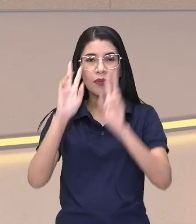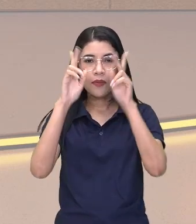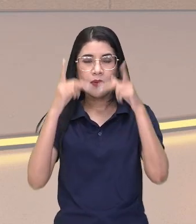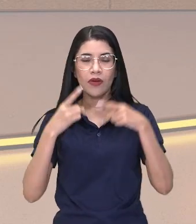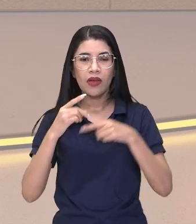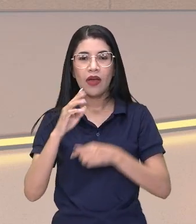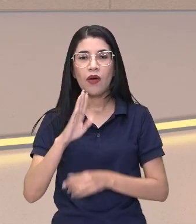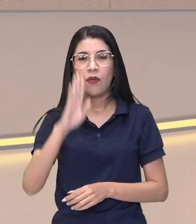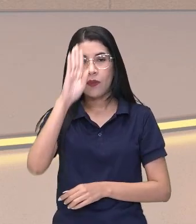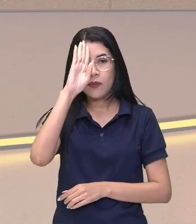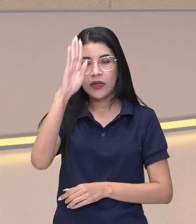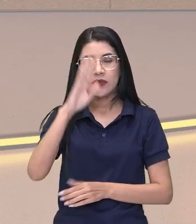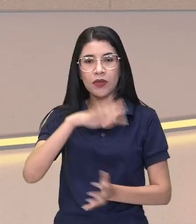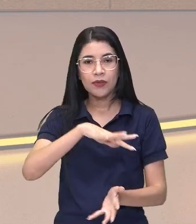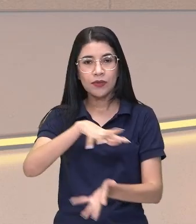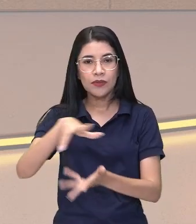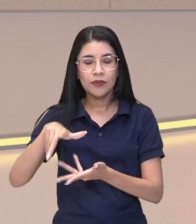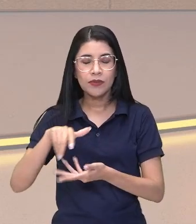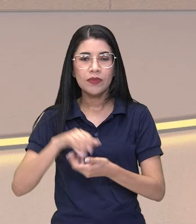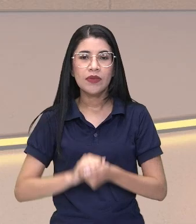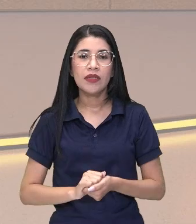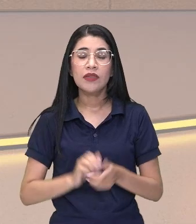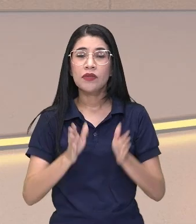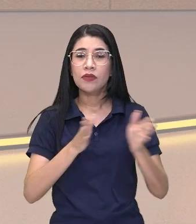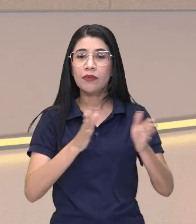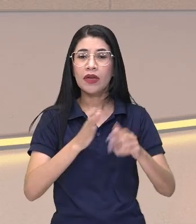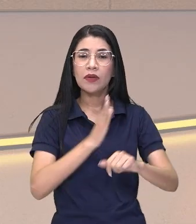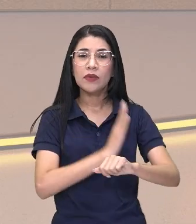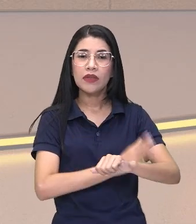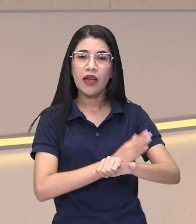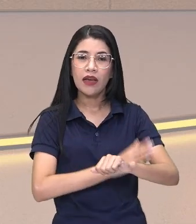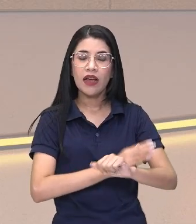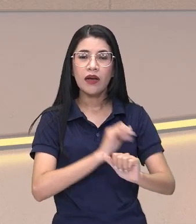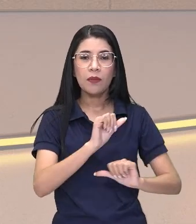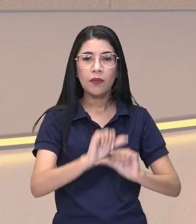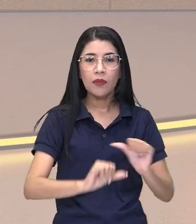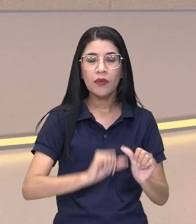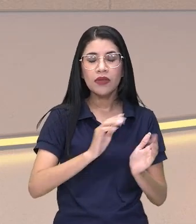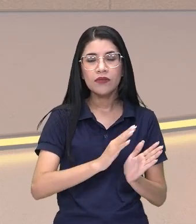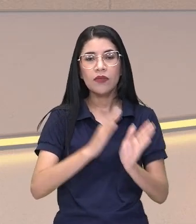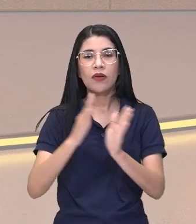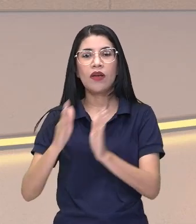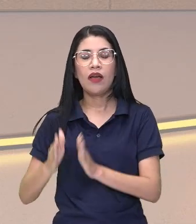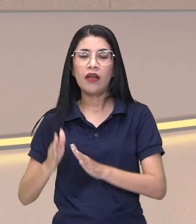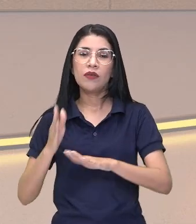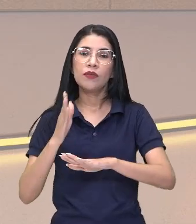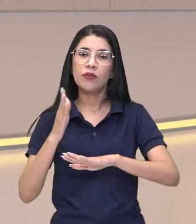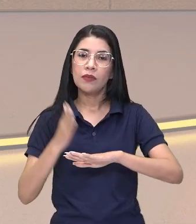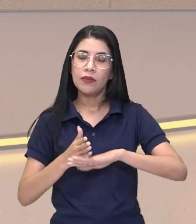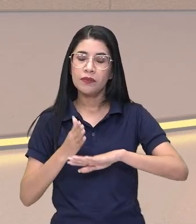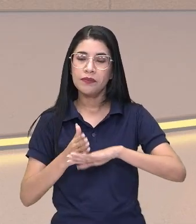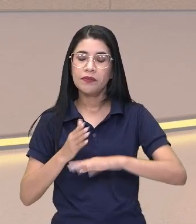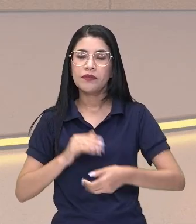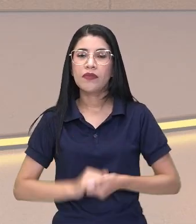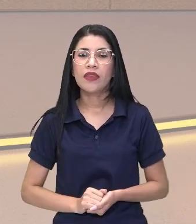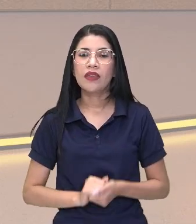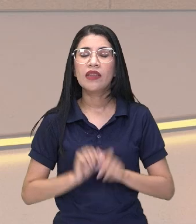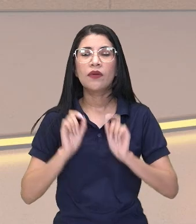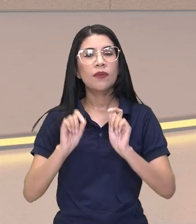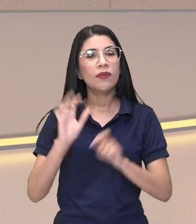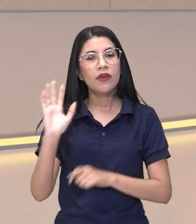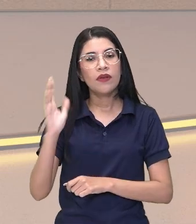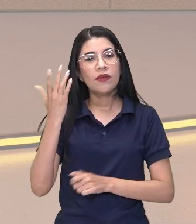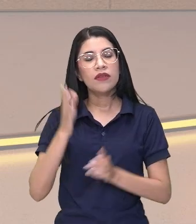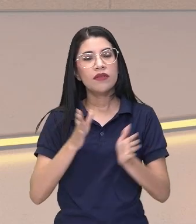Nós estamos então ali na Baixa Idade Média, indo então para este mundo moderno. E o que acontece então